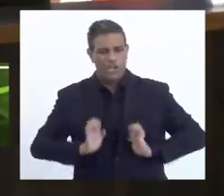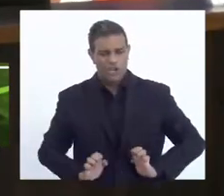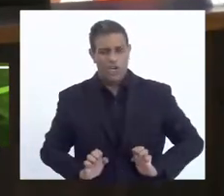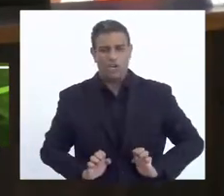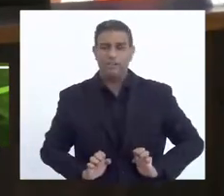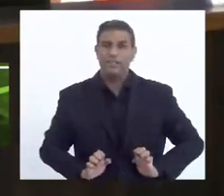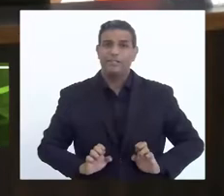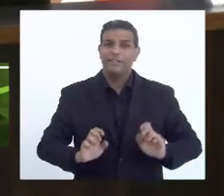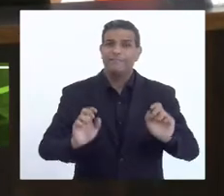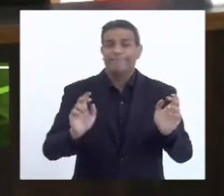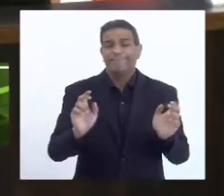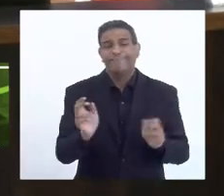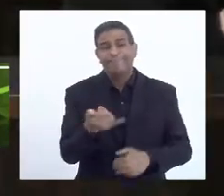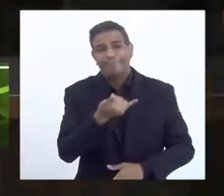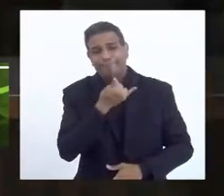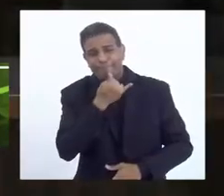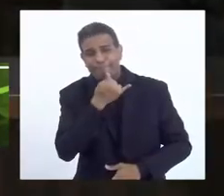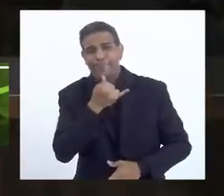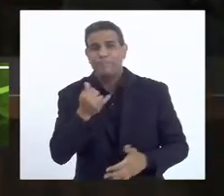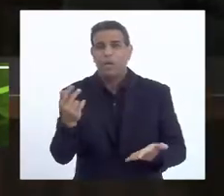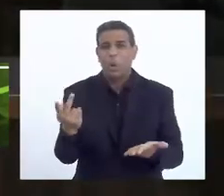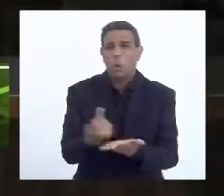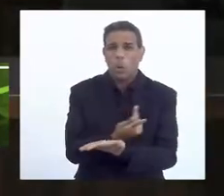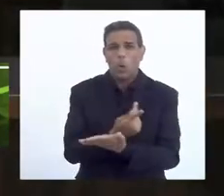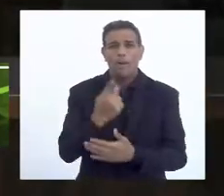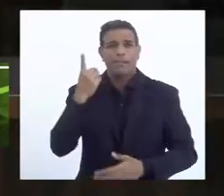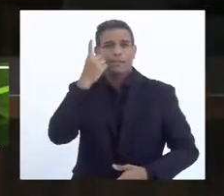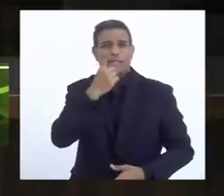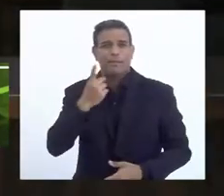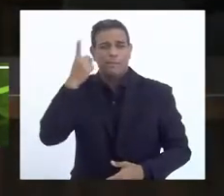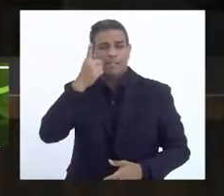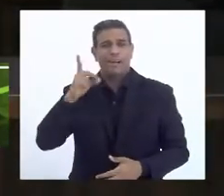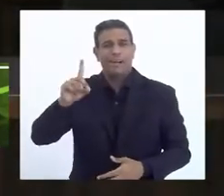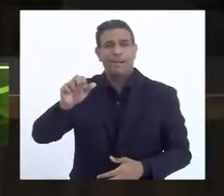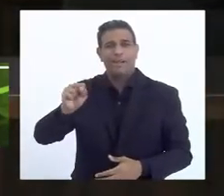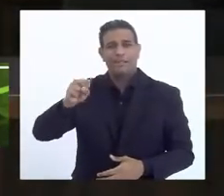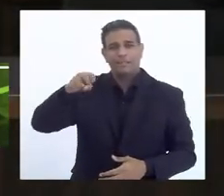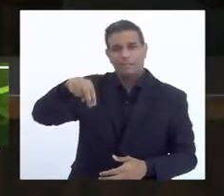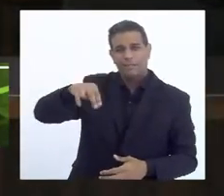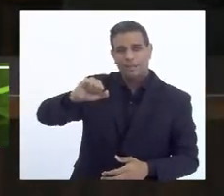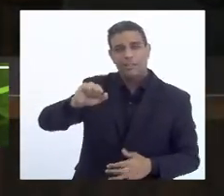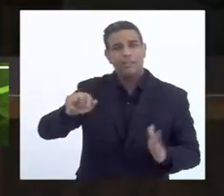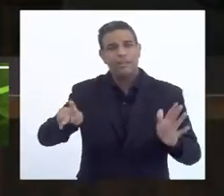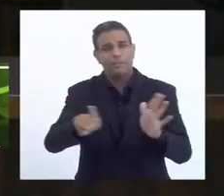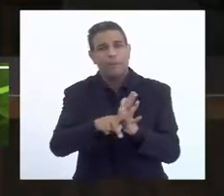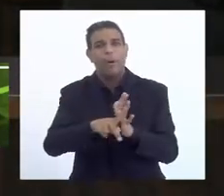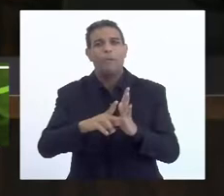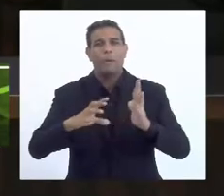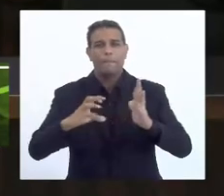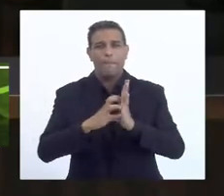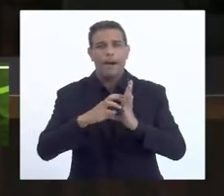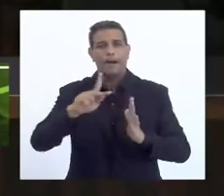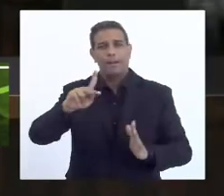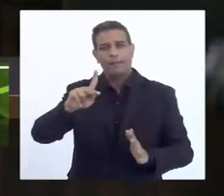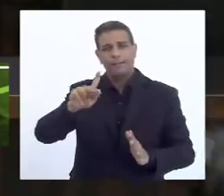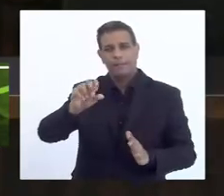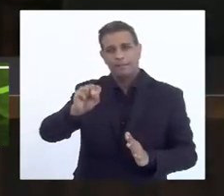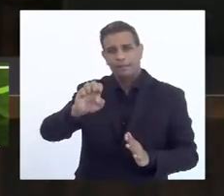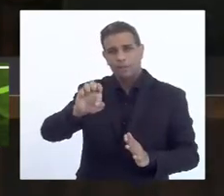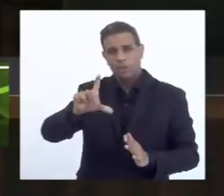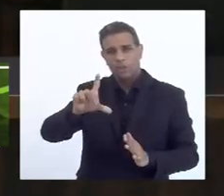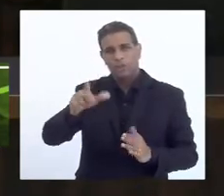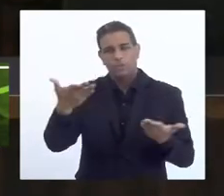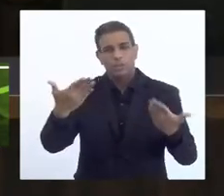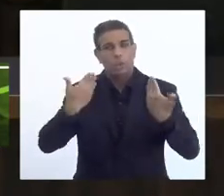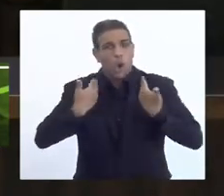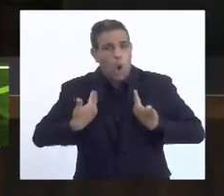com o episódio que aconteceu com a deputada Dani Monteiro, também do PSOL, em relação à sua